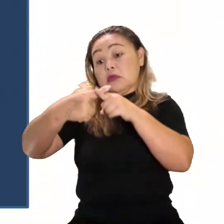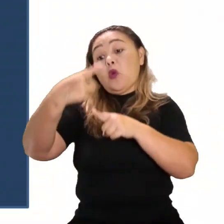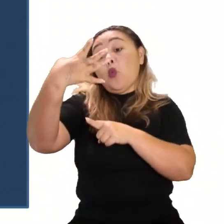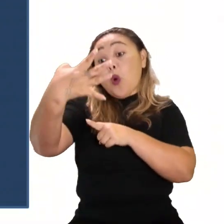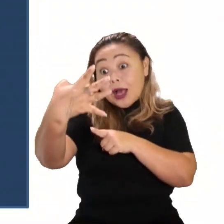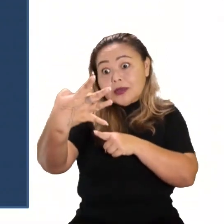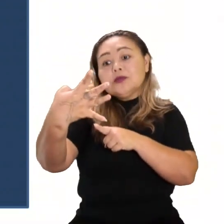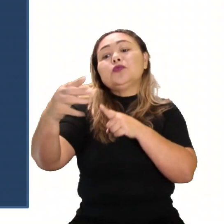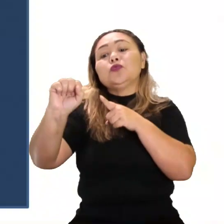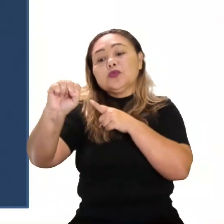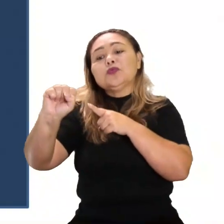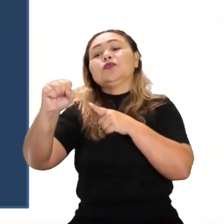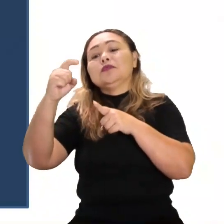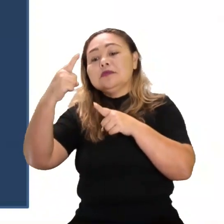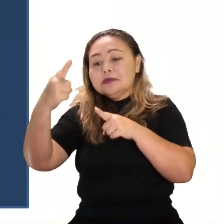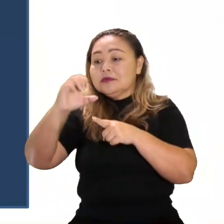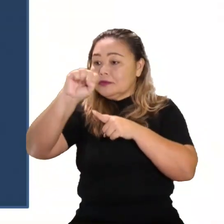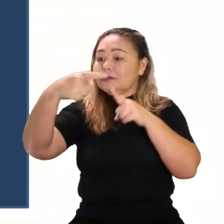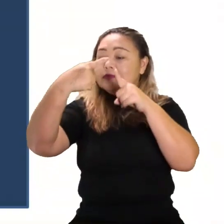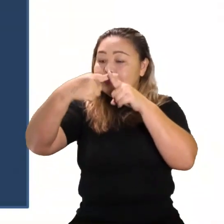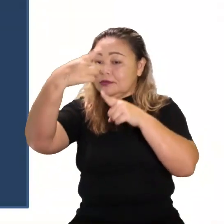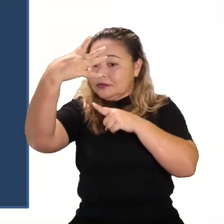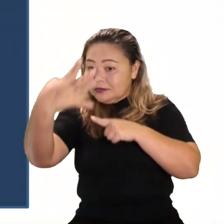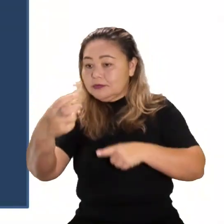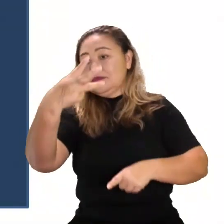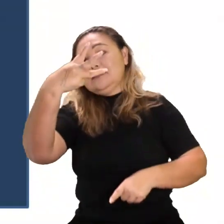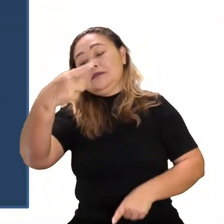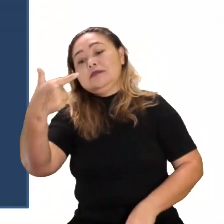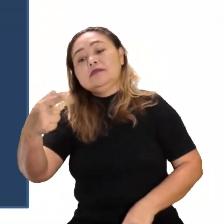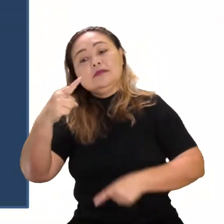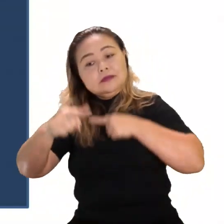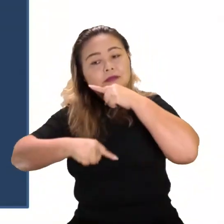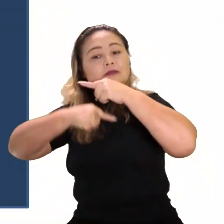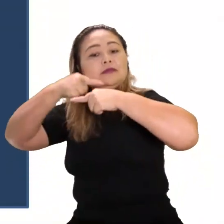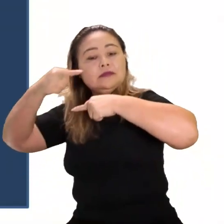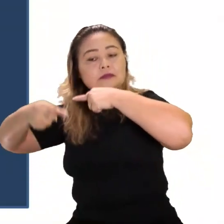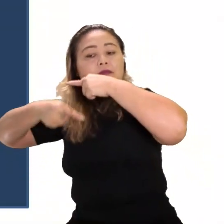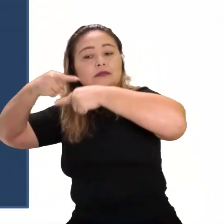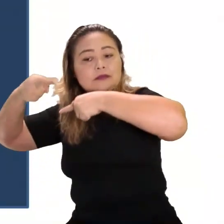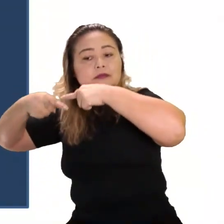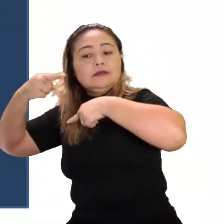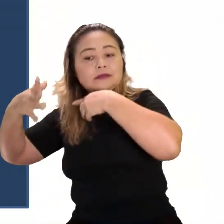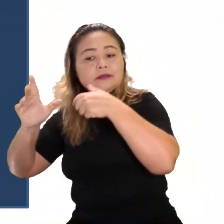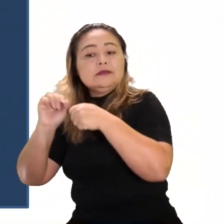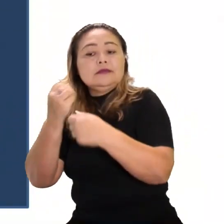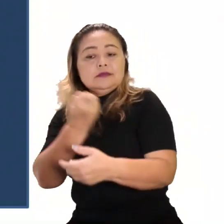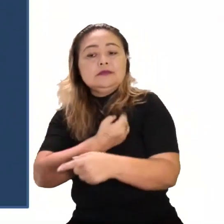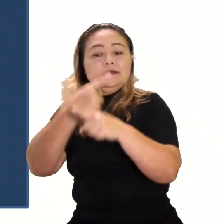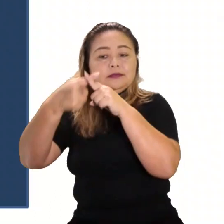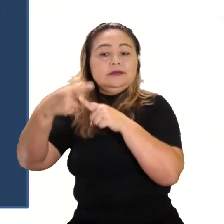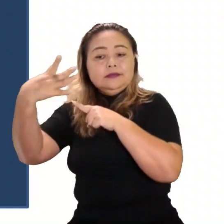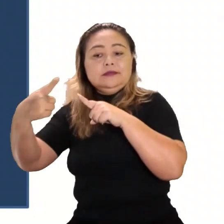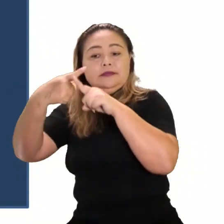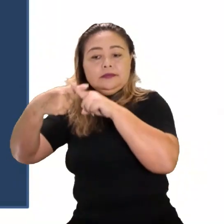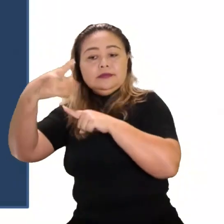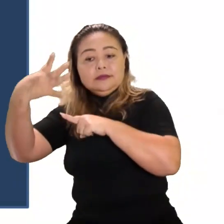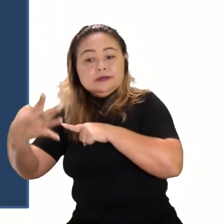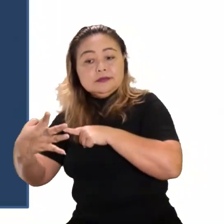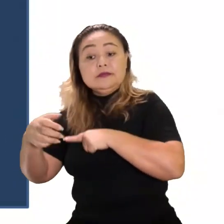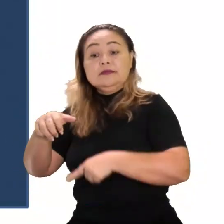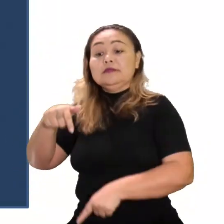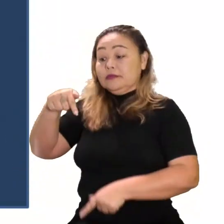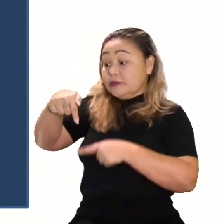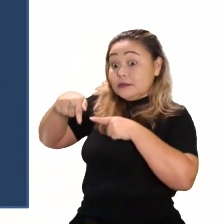vezes 4. O 8 para chegar no 32 fez Vezes 4 também. E assim a gente daria continuidade na nossa sequência de